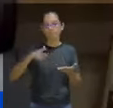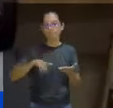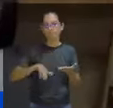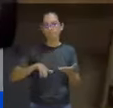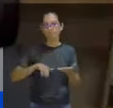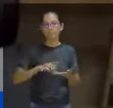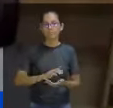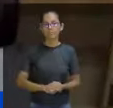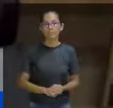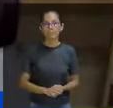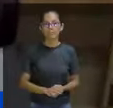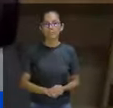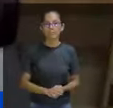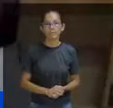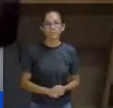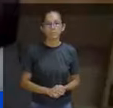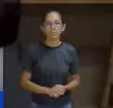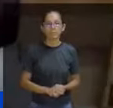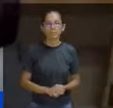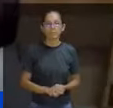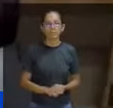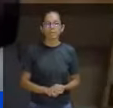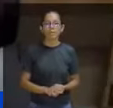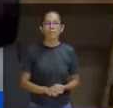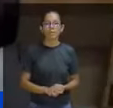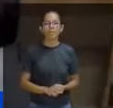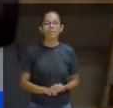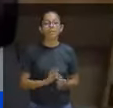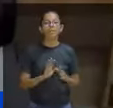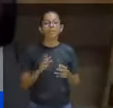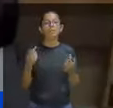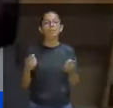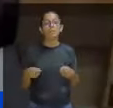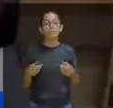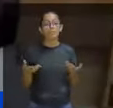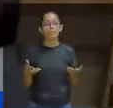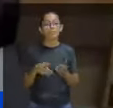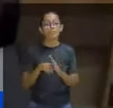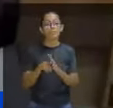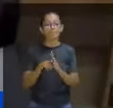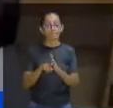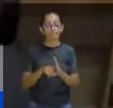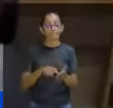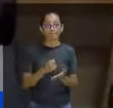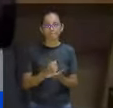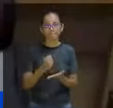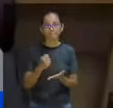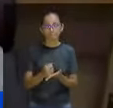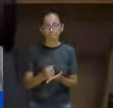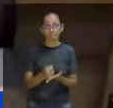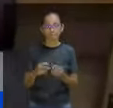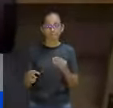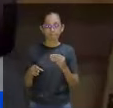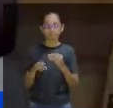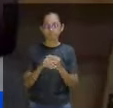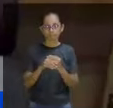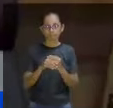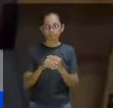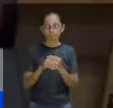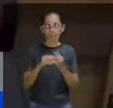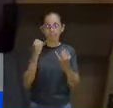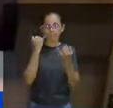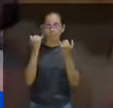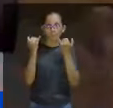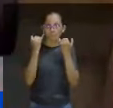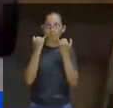preclusão. E é por conta disso, então, Excelência, que há necessidade de se analisar essa documentação, complementar a